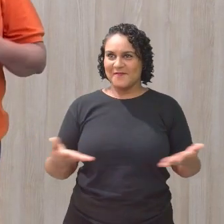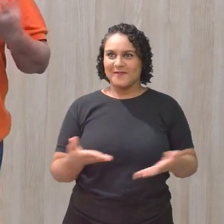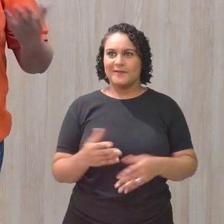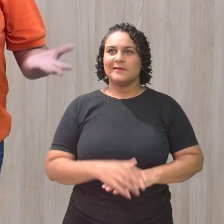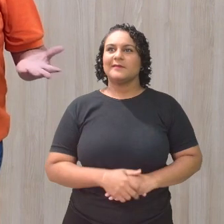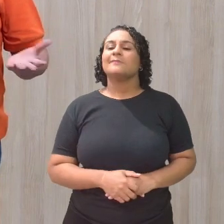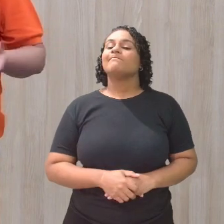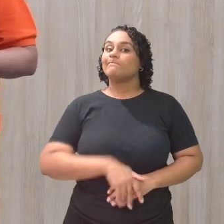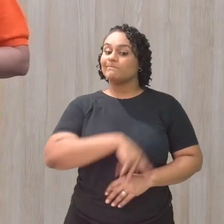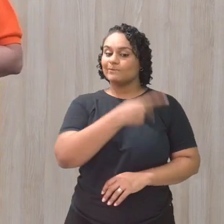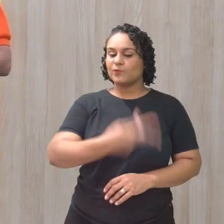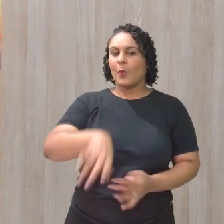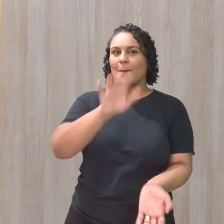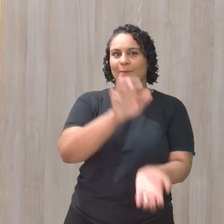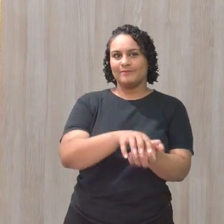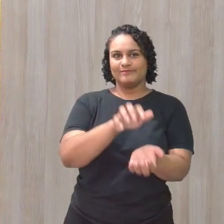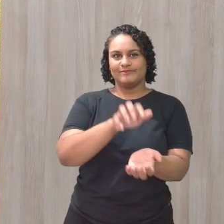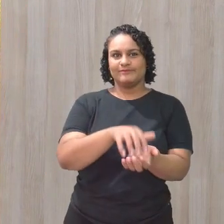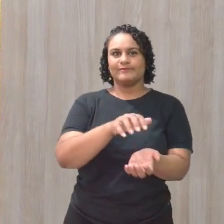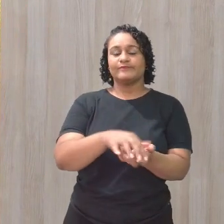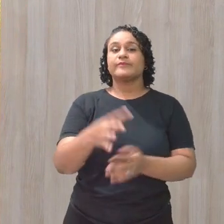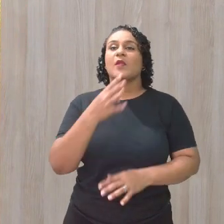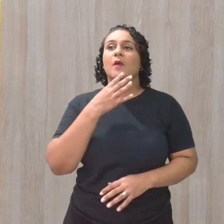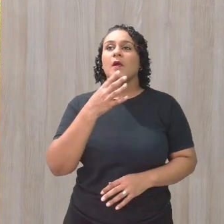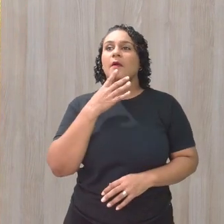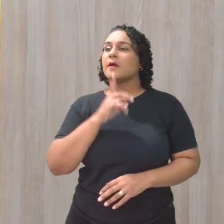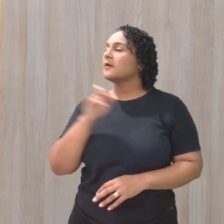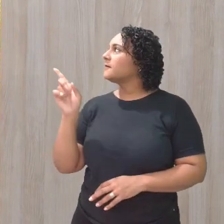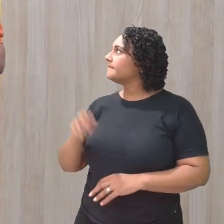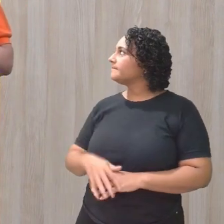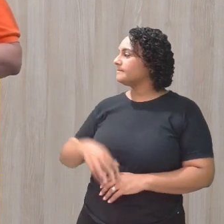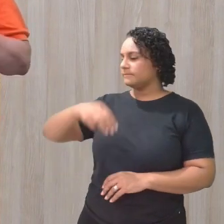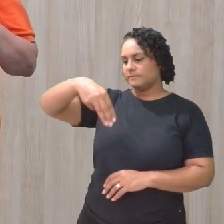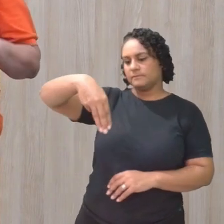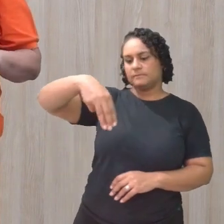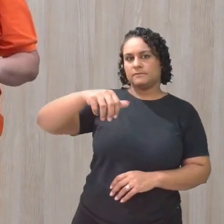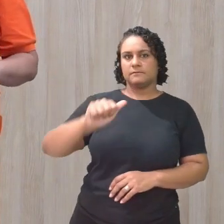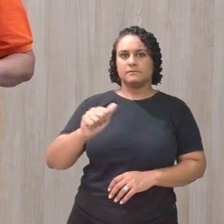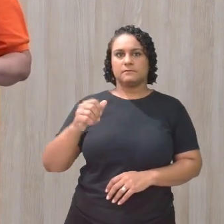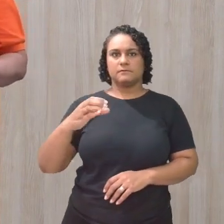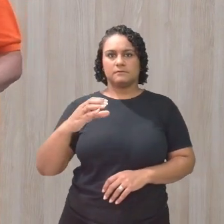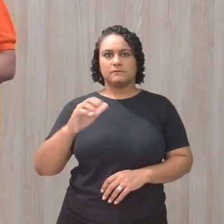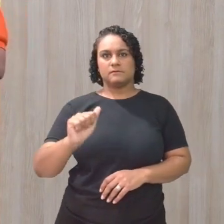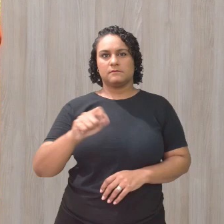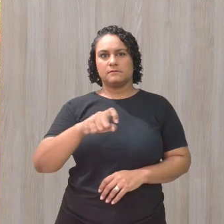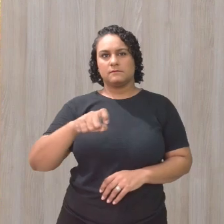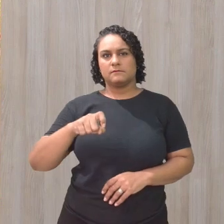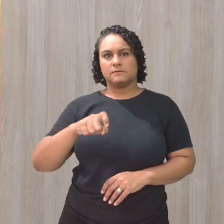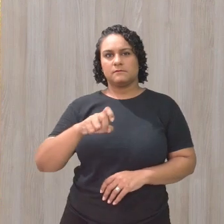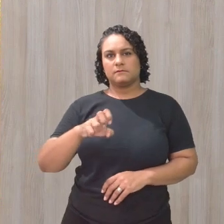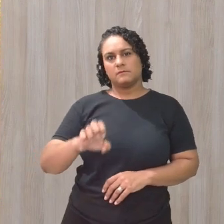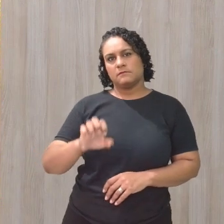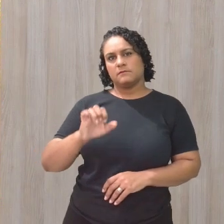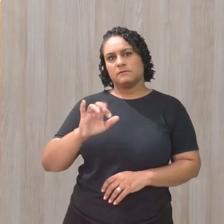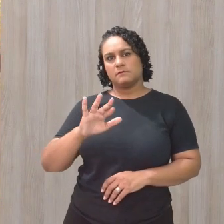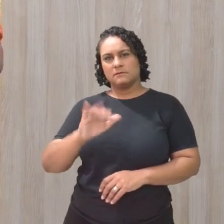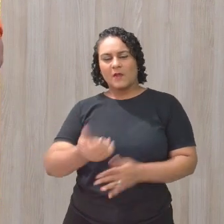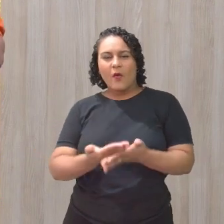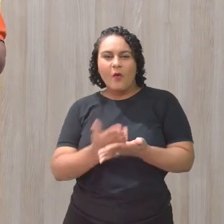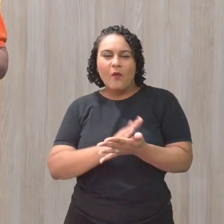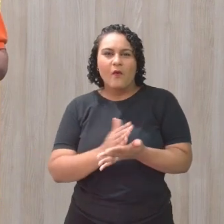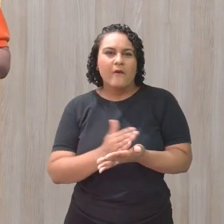Então, em Pernambuco, conhecemos como macaxeira, aquela que cozinha, que fica bem deliciosa